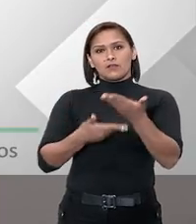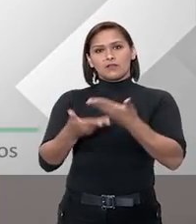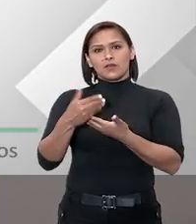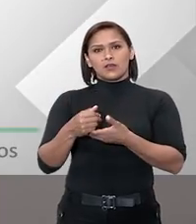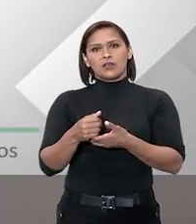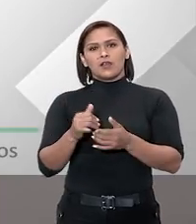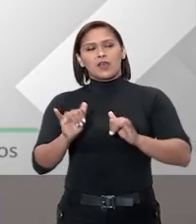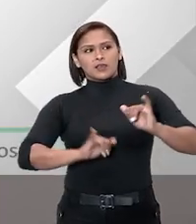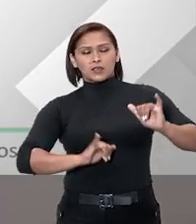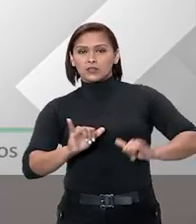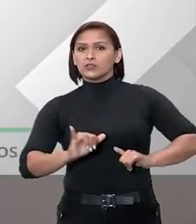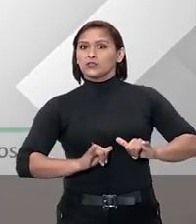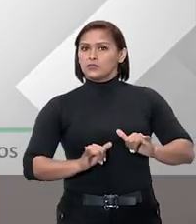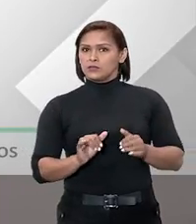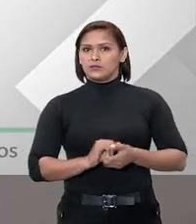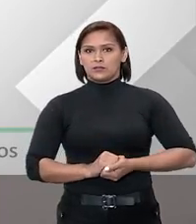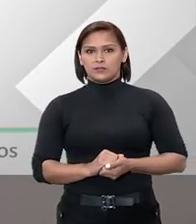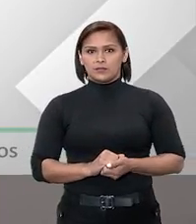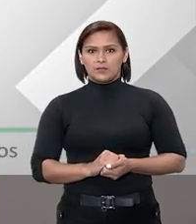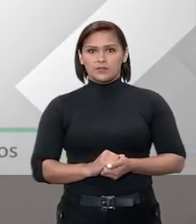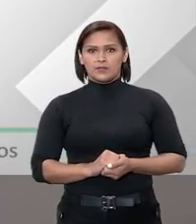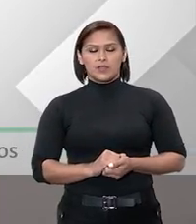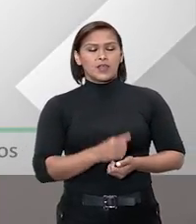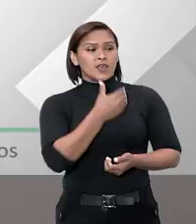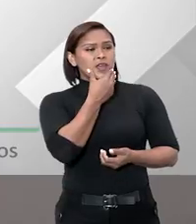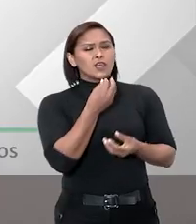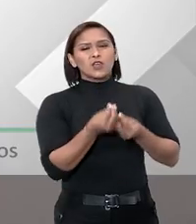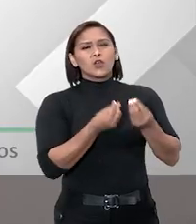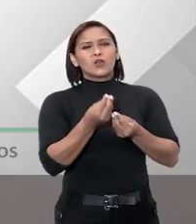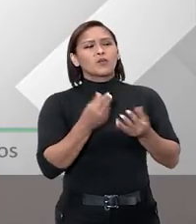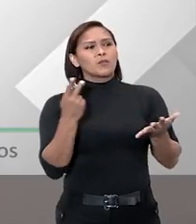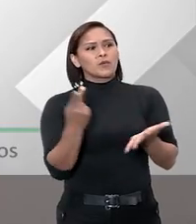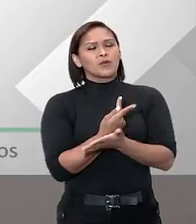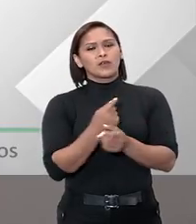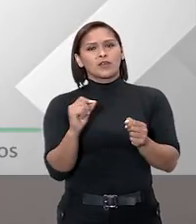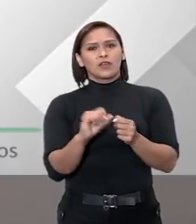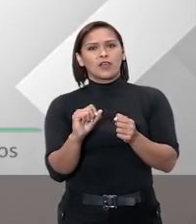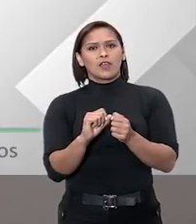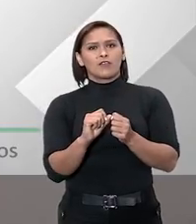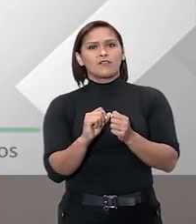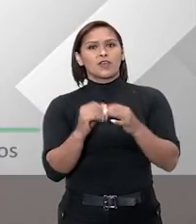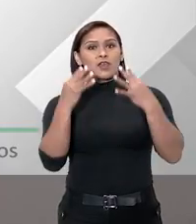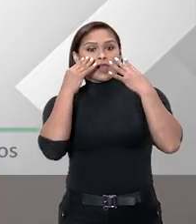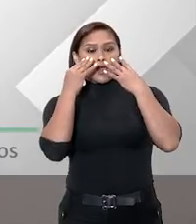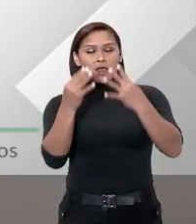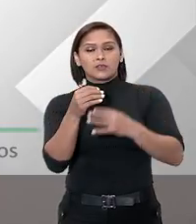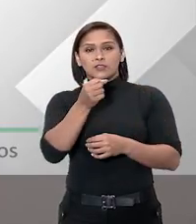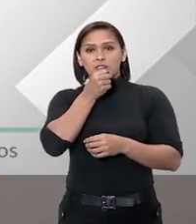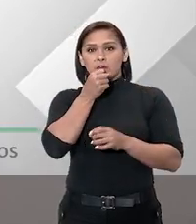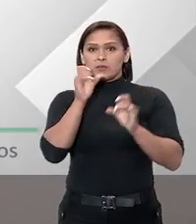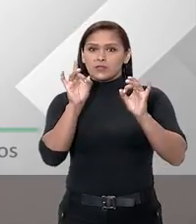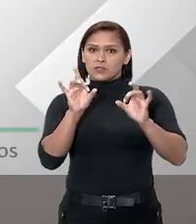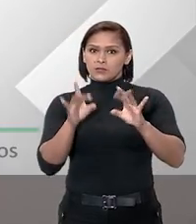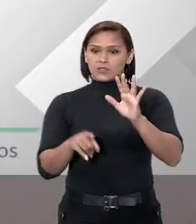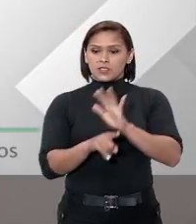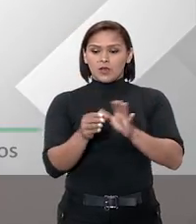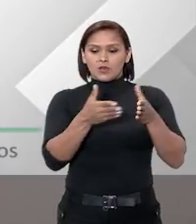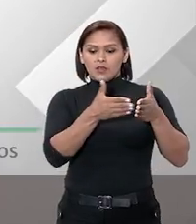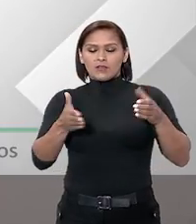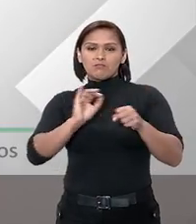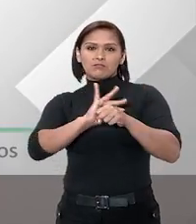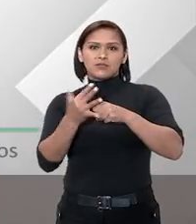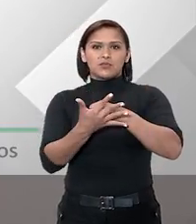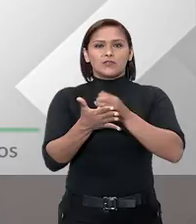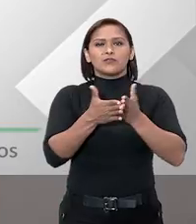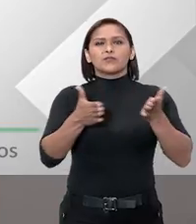aquele pesar daqueles fatos. Doutor Flávio, e como é que têm sido realizadas as audiências de depoimento especial neste período